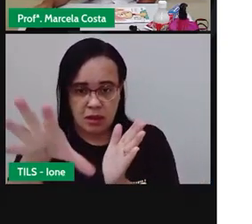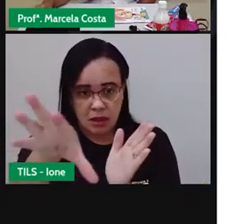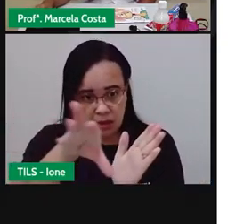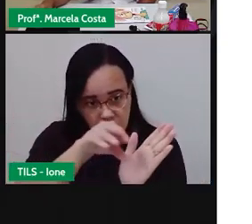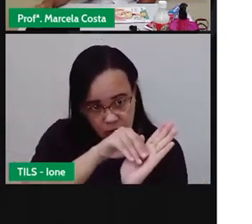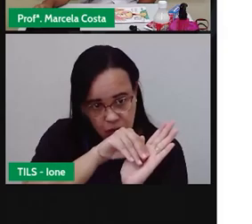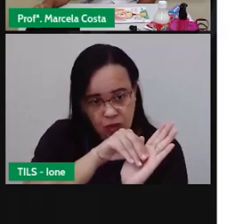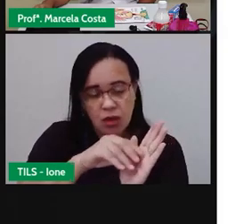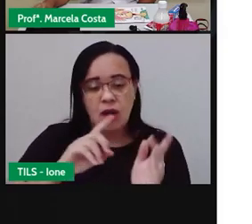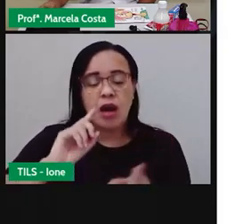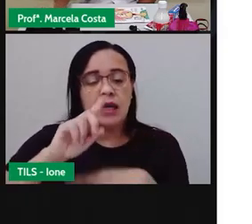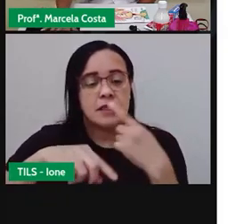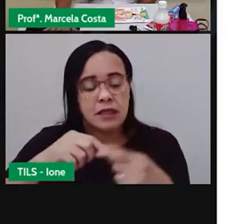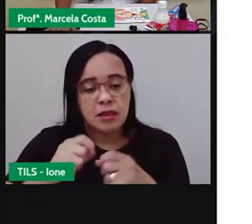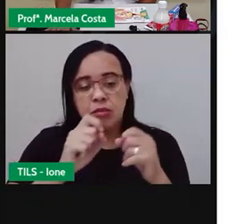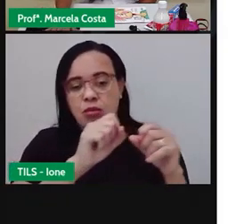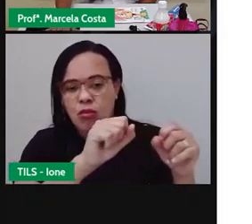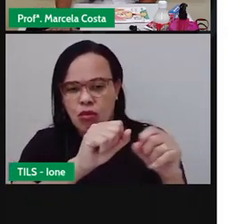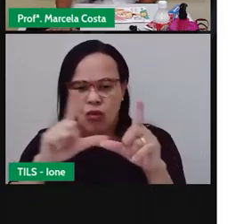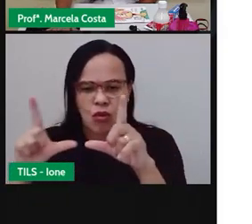assistir o vídeo novamente, tá bom?